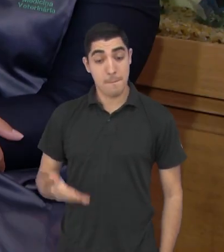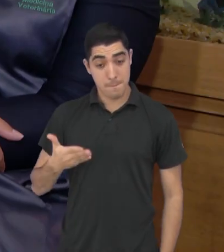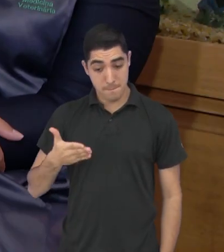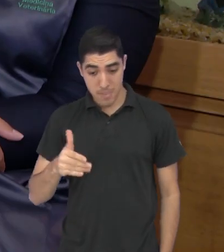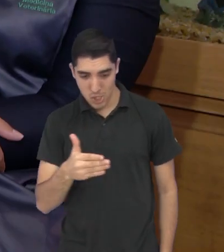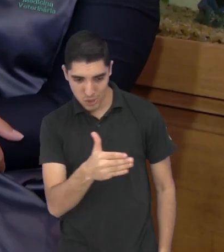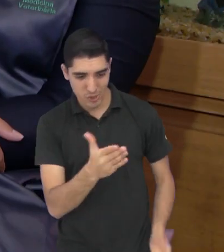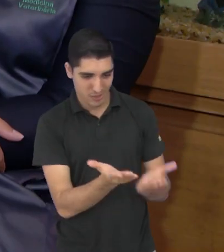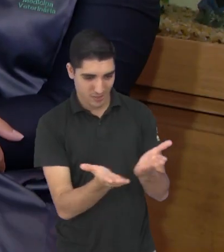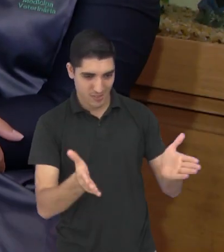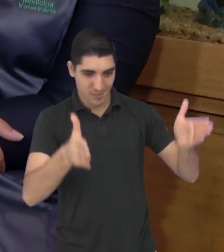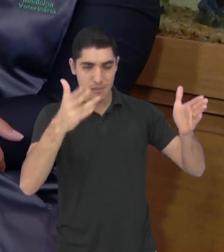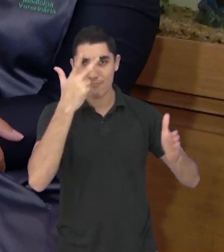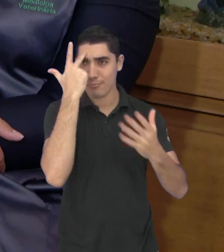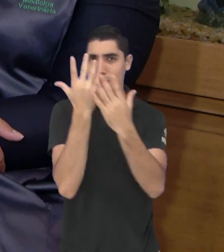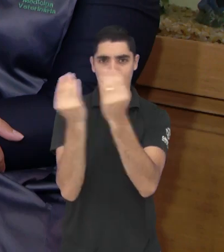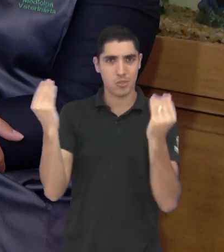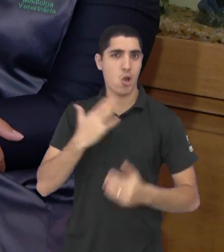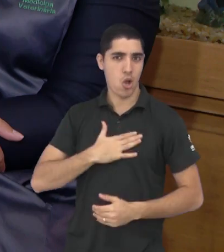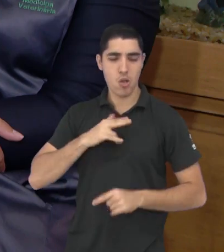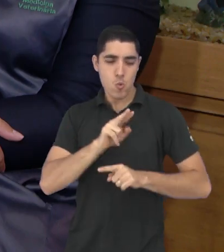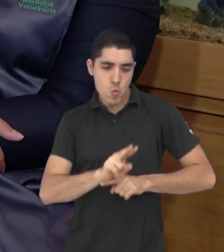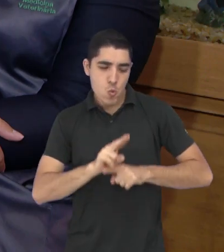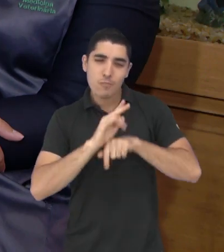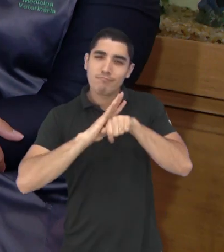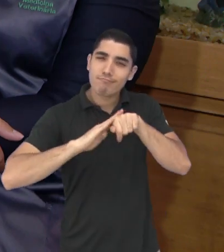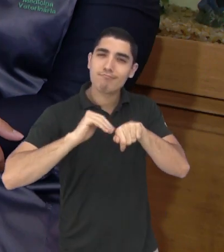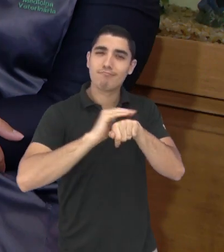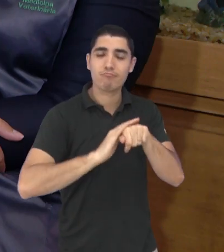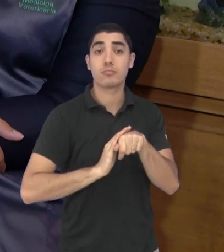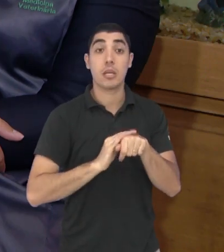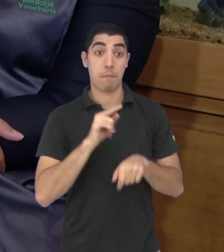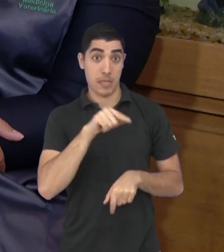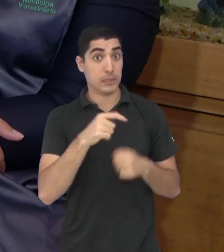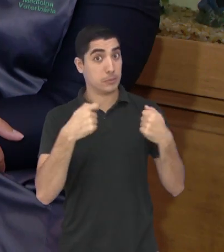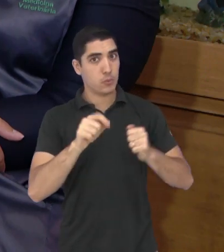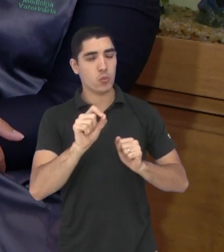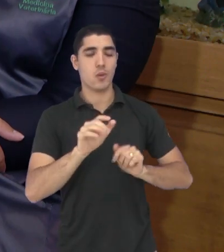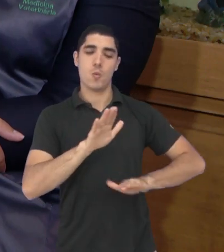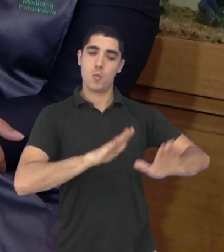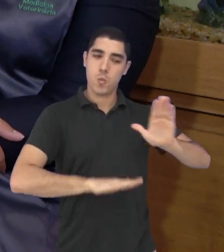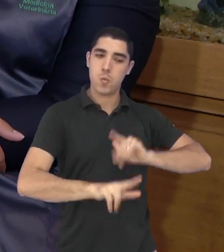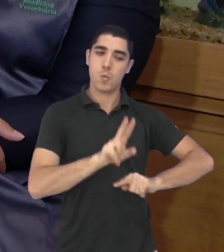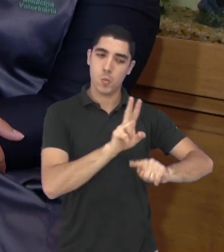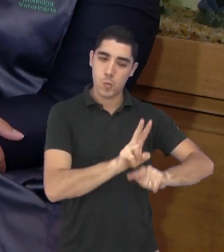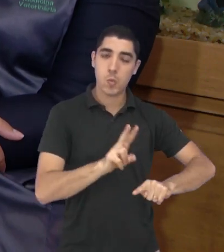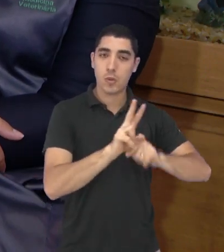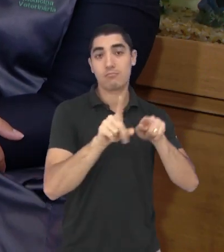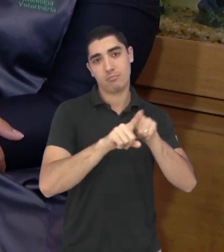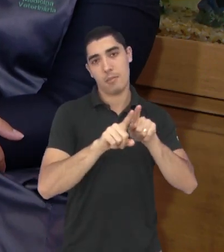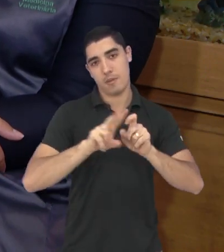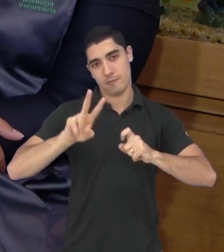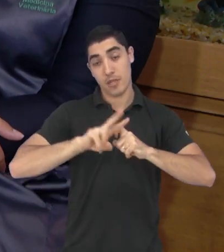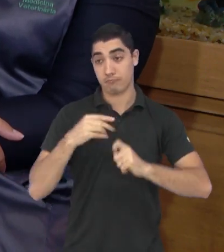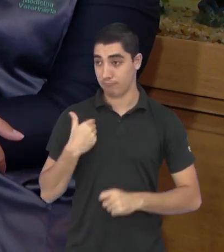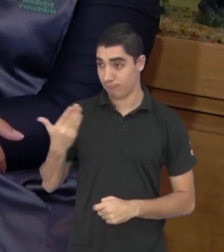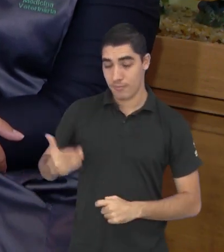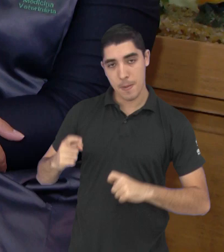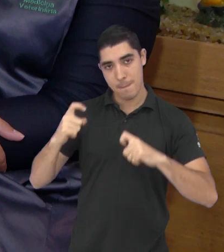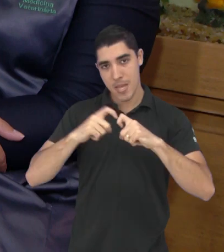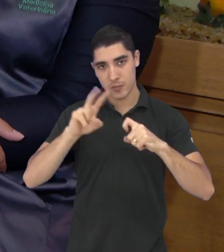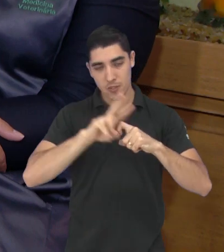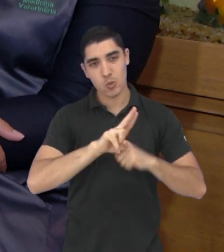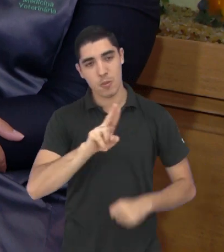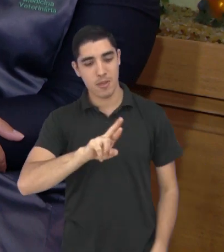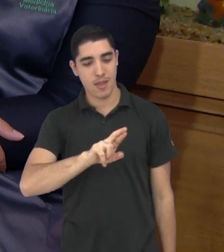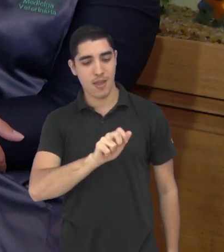num aquário são pets de muitas pessoas e como qualquer pet, né, minha gente, exigem cuidados veterinários. Então, estou aqui com uma